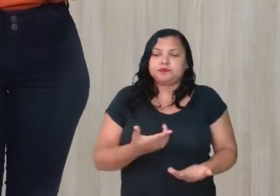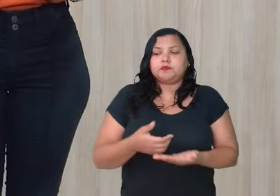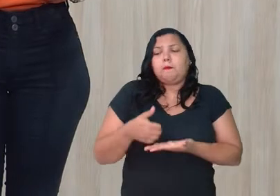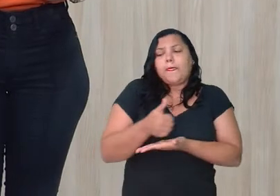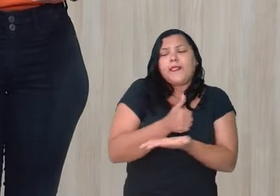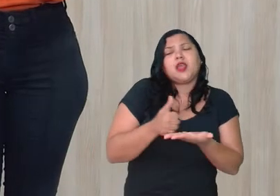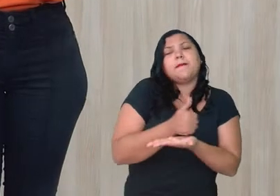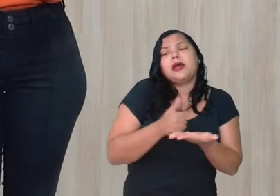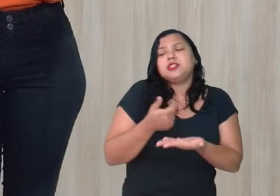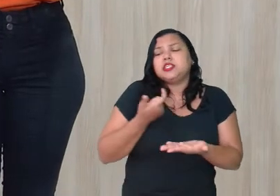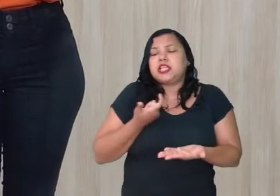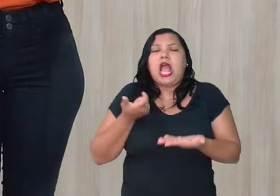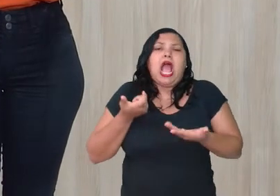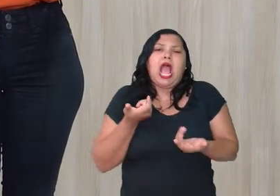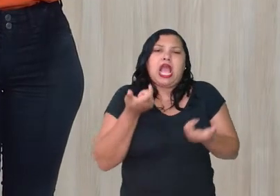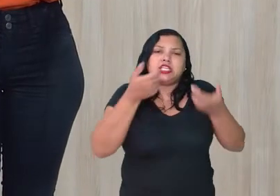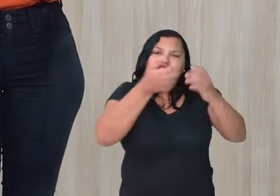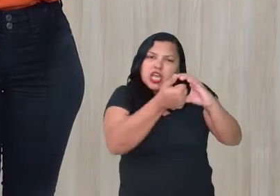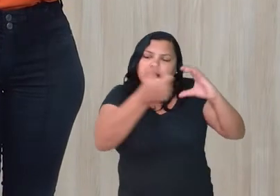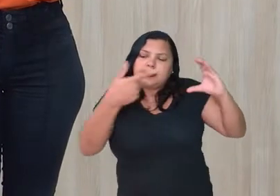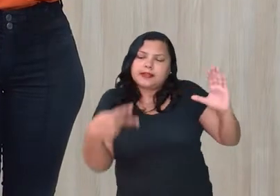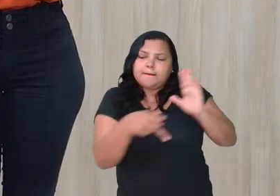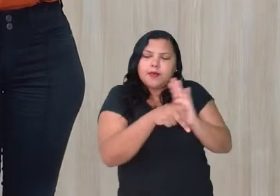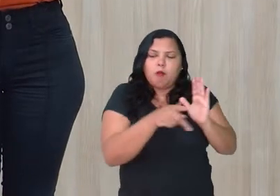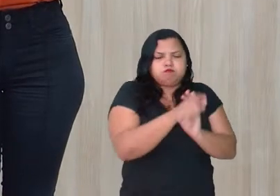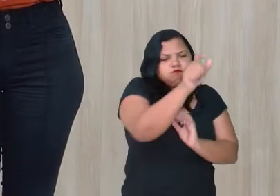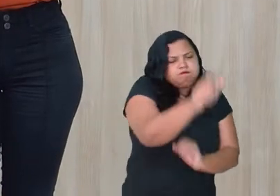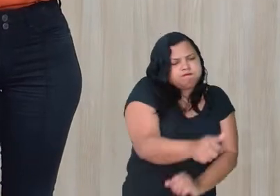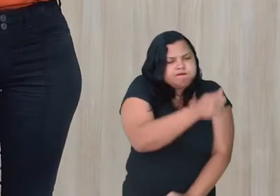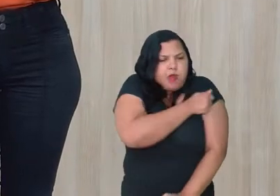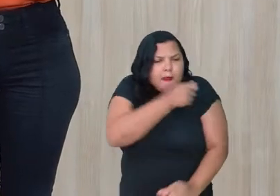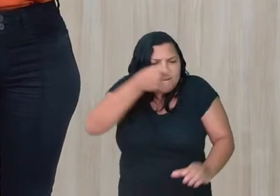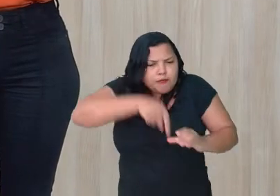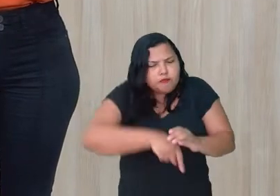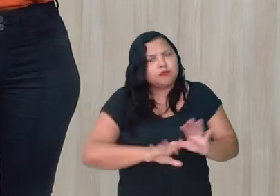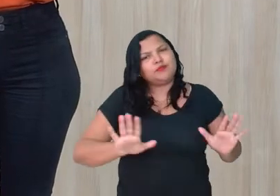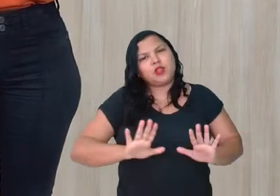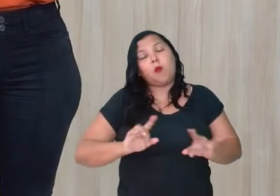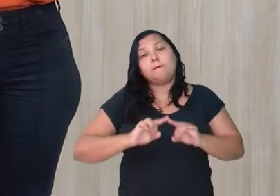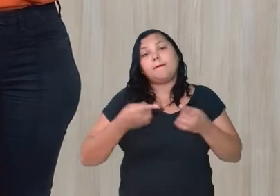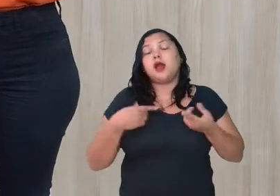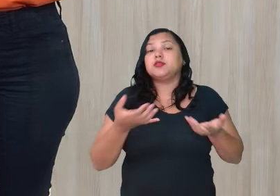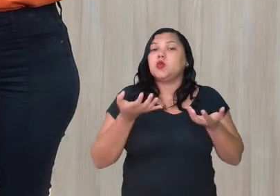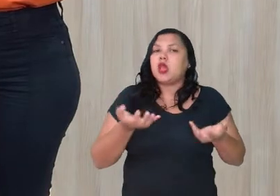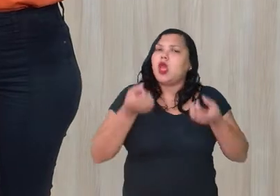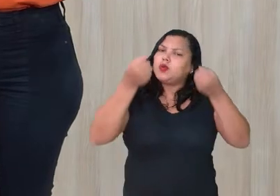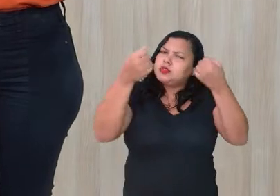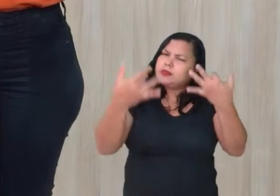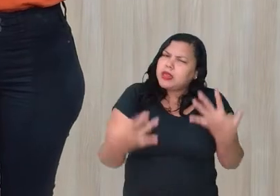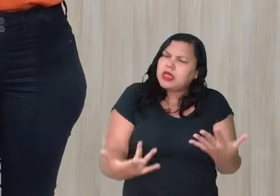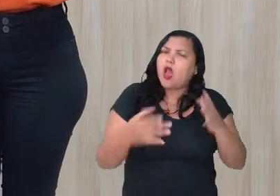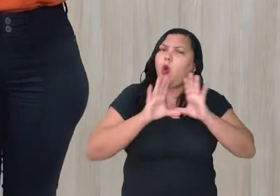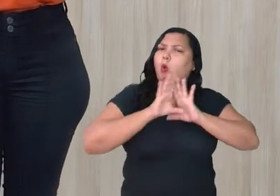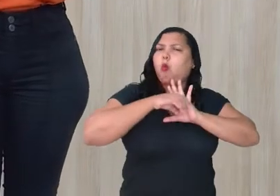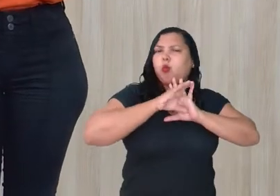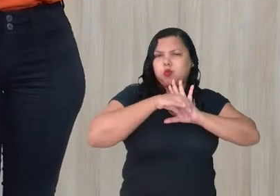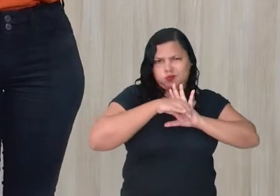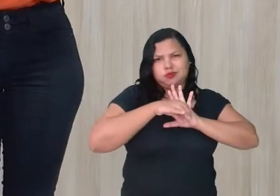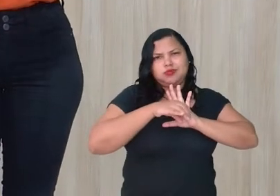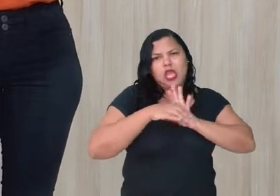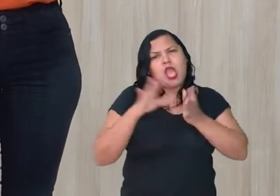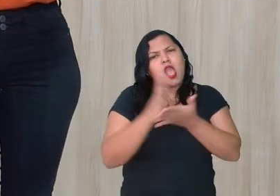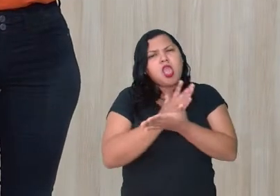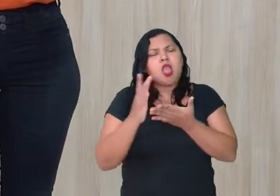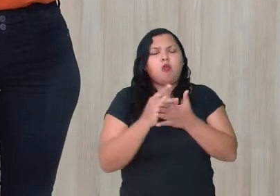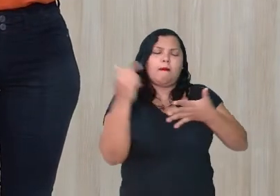as características de cada uma deles, mas aí eu fiz questão de trazer para vocês a conceituação e